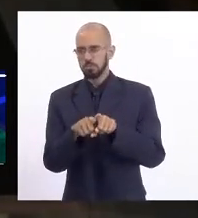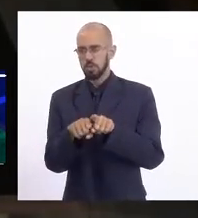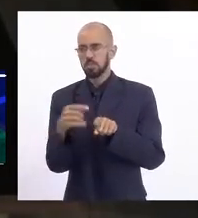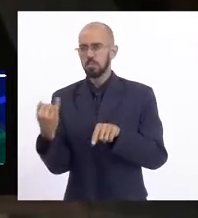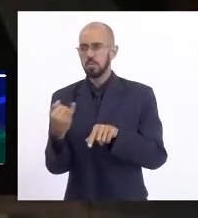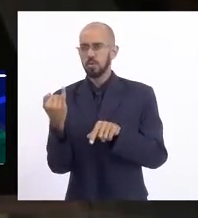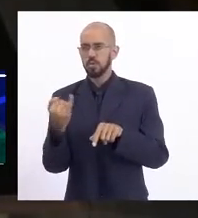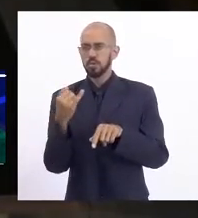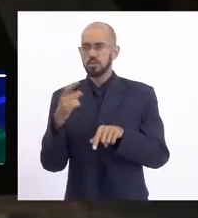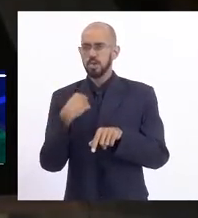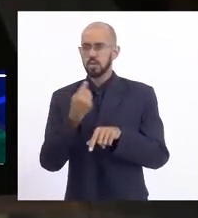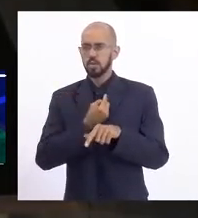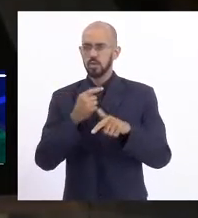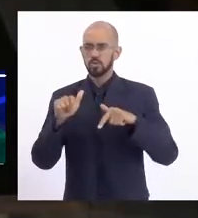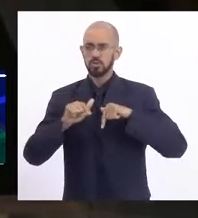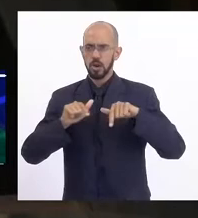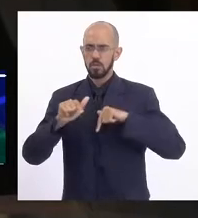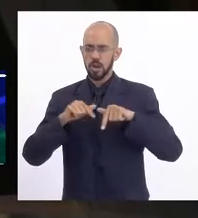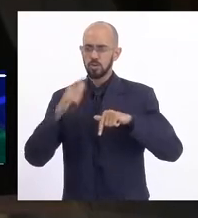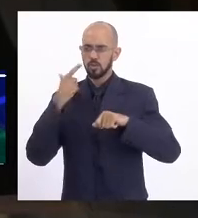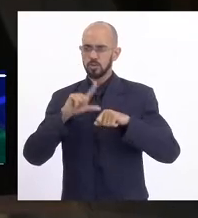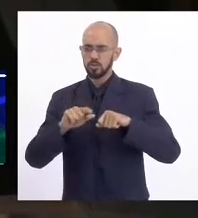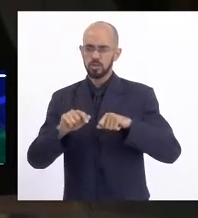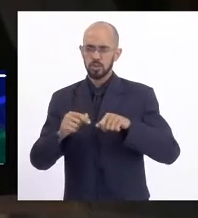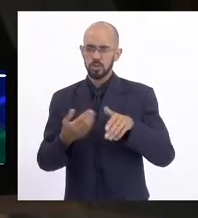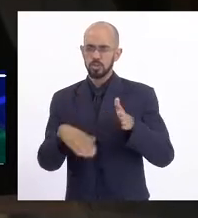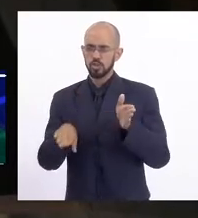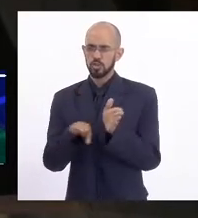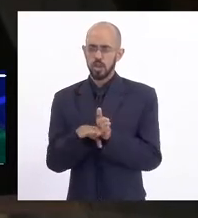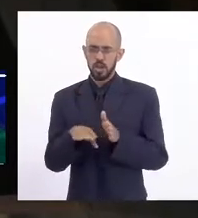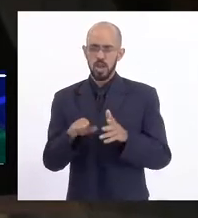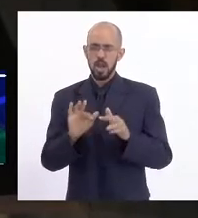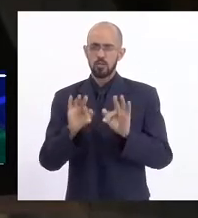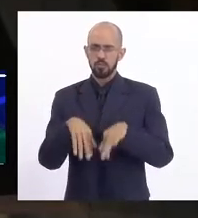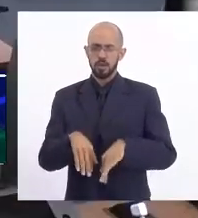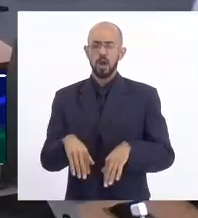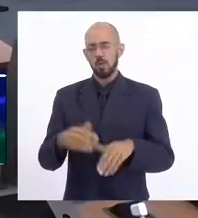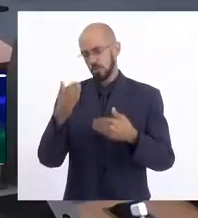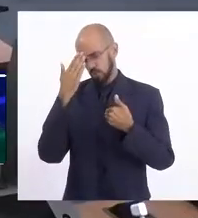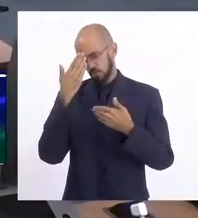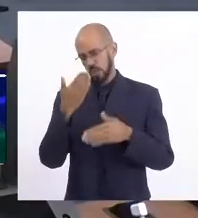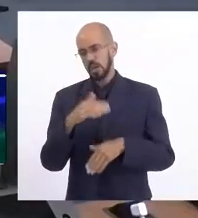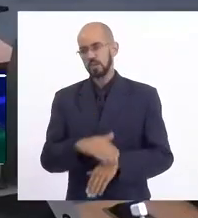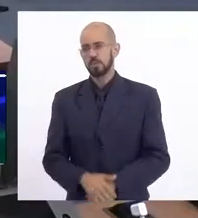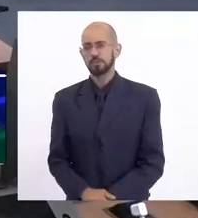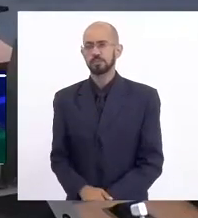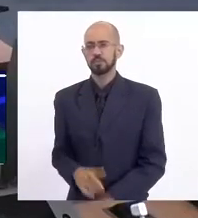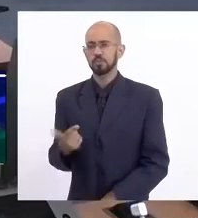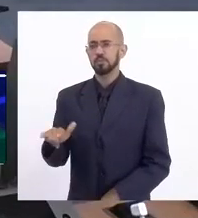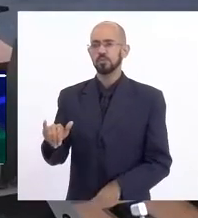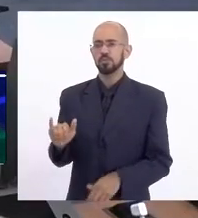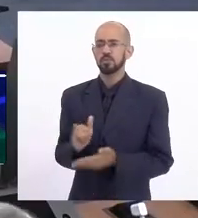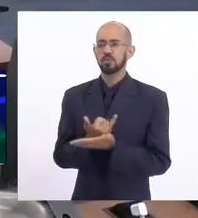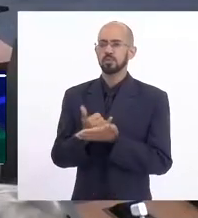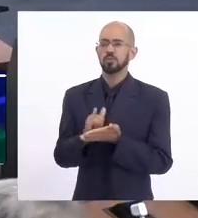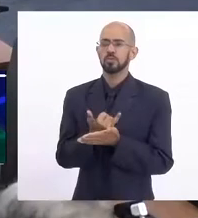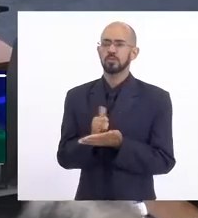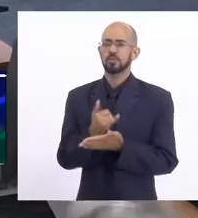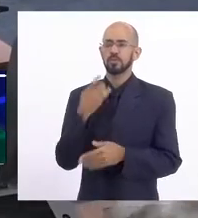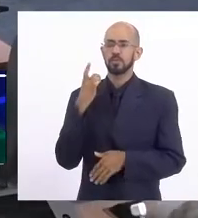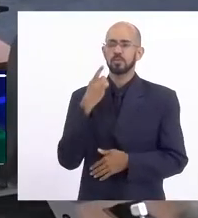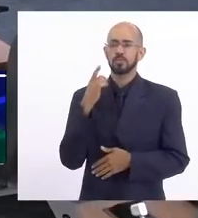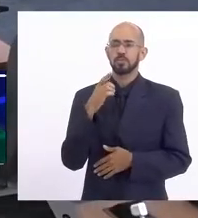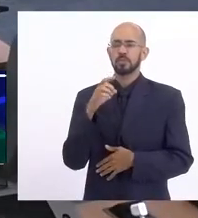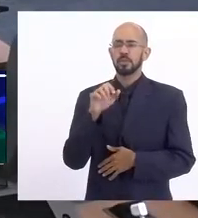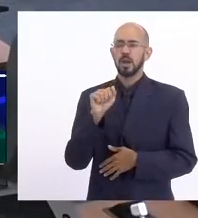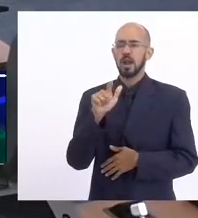fundamentais para que o nosso trabalho chegasse a termo como chegou. Obrigado. Próximo inscrito para discutir, deputado Alexandre